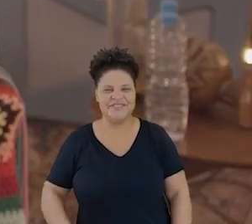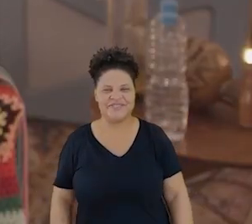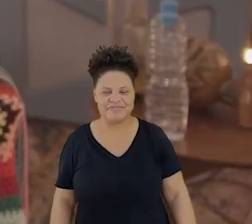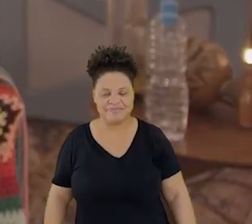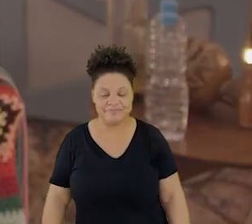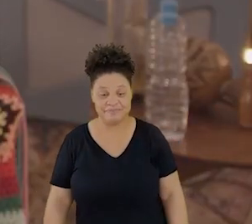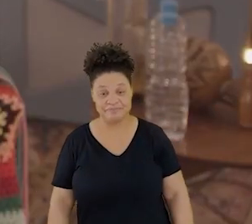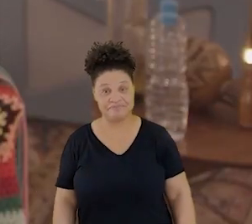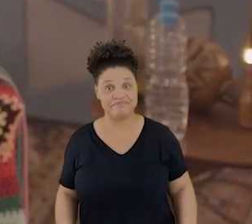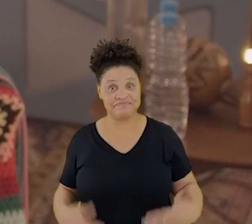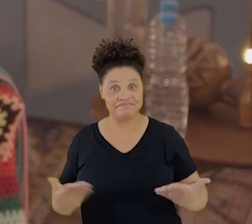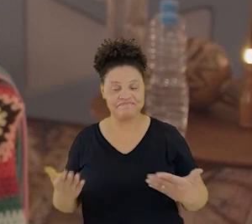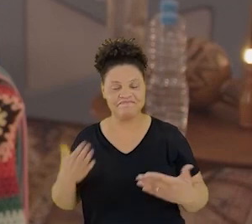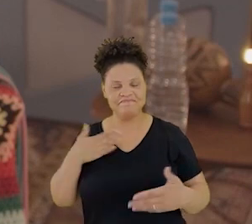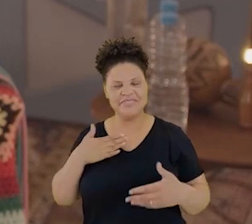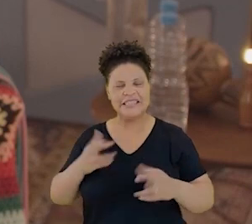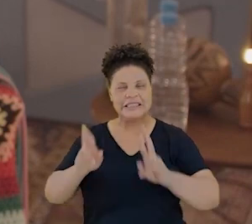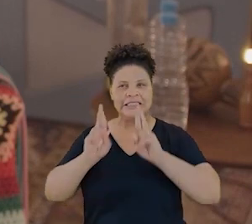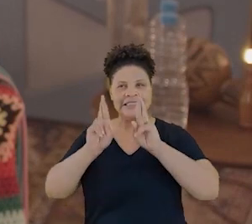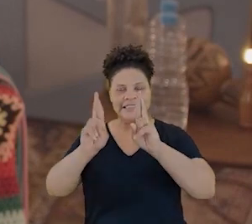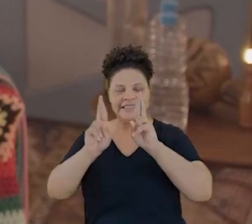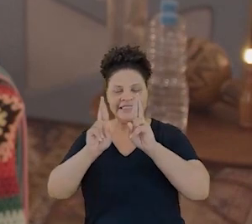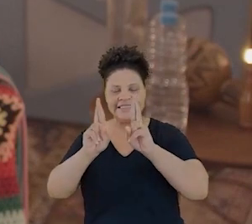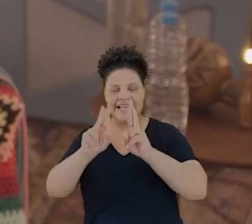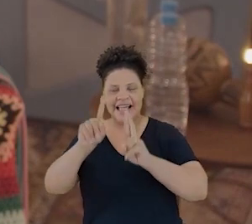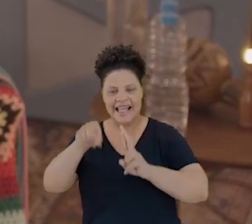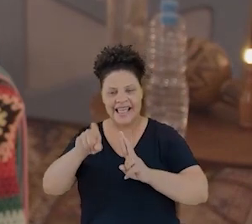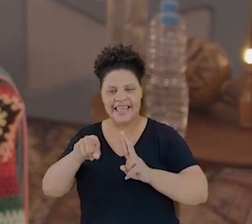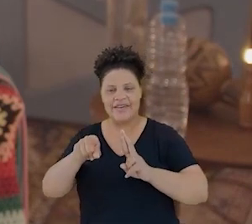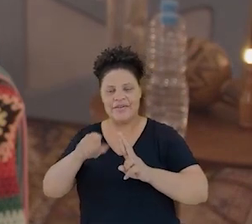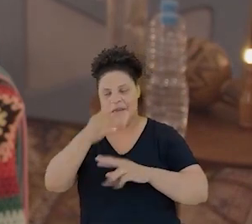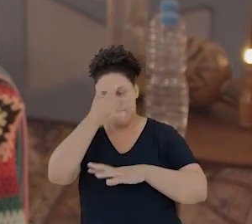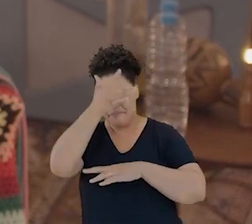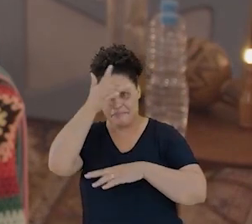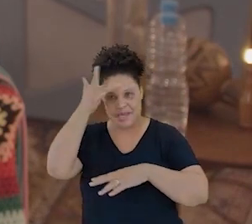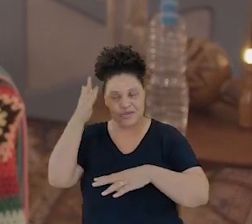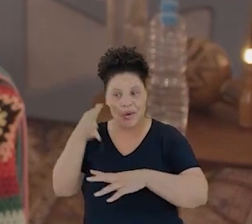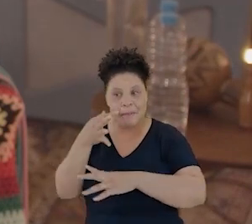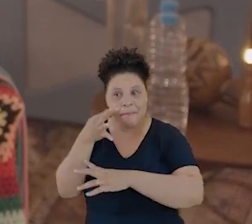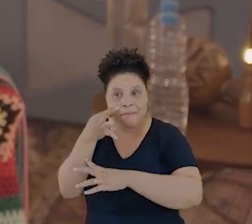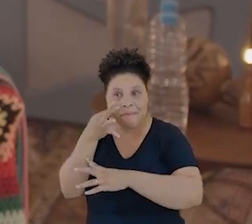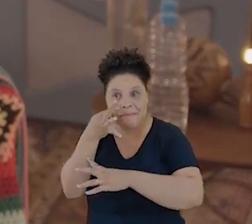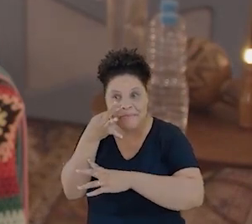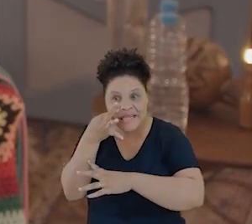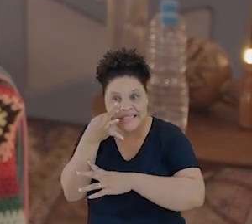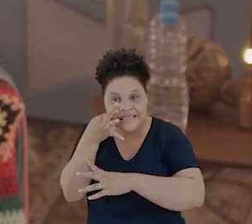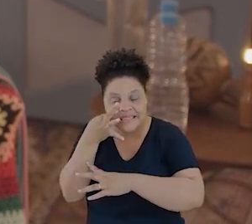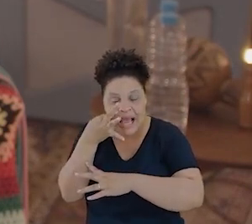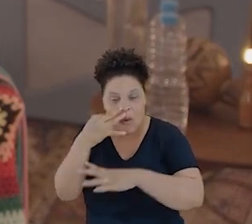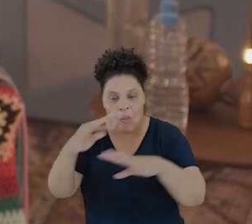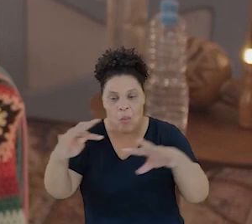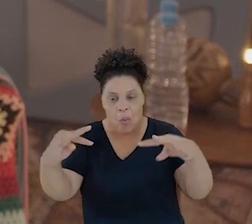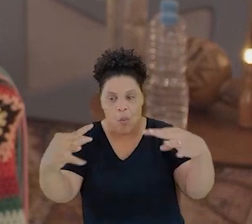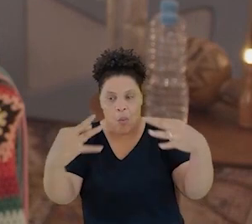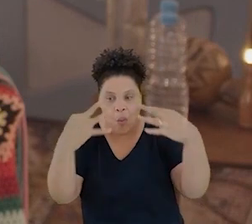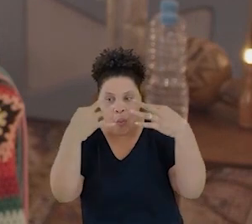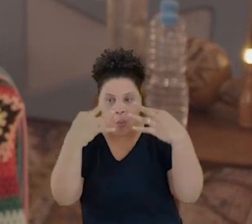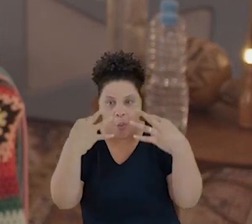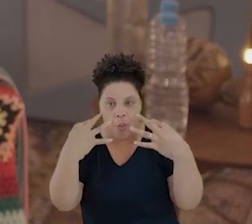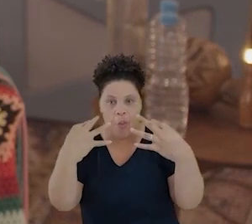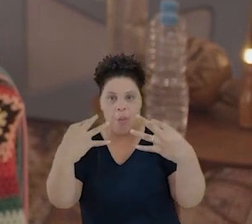A minha expectativa é tocar para... passar a tocar para pessoas, né? Que a gente tá muito nessa de fazer